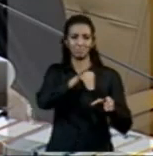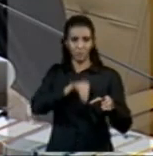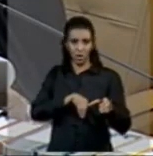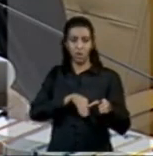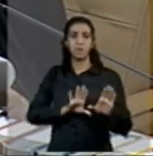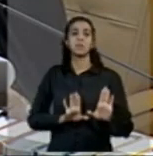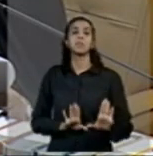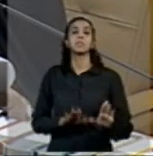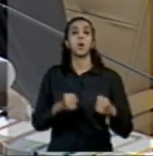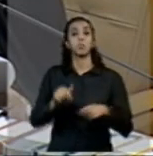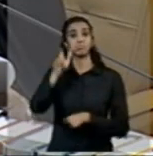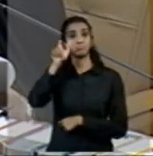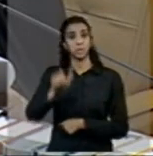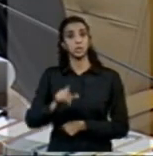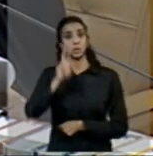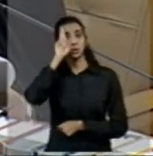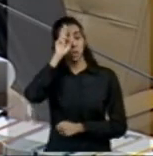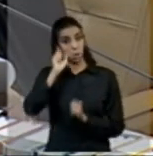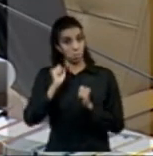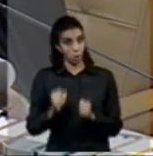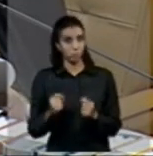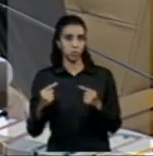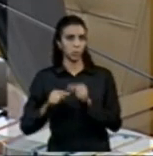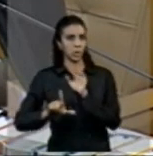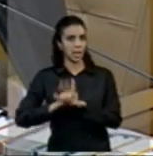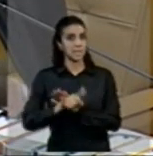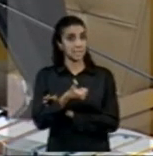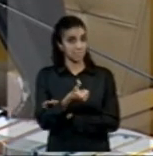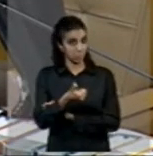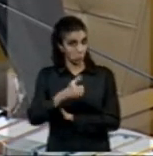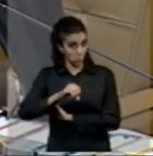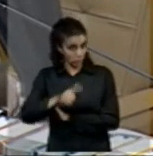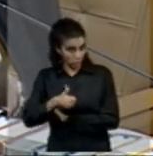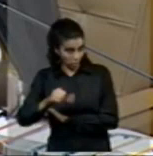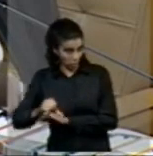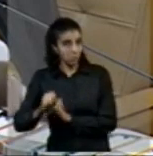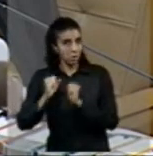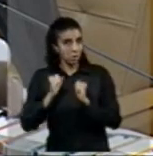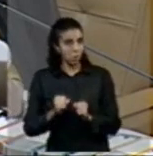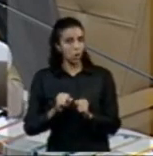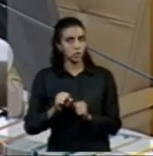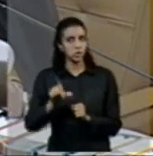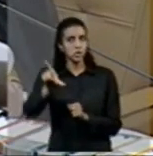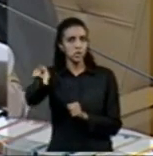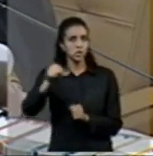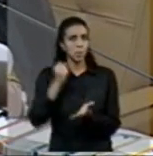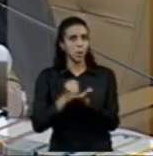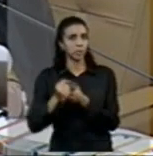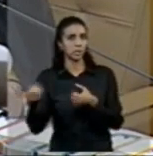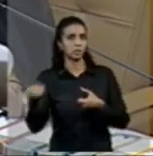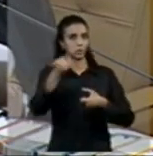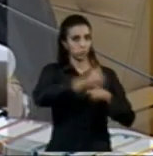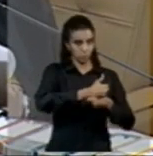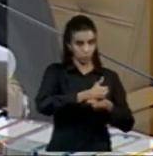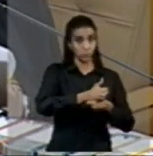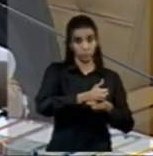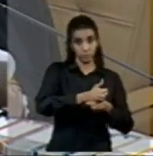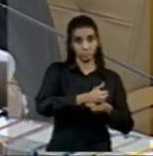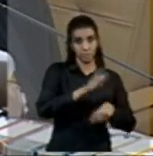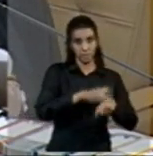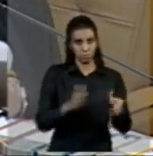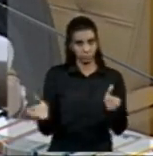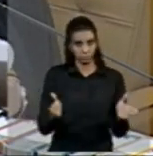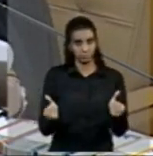o empregador autorizado pela Lei 6.019 a contratar uma substituta para aquele